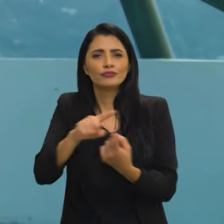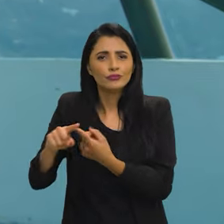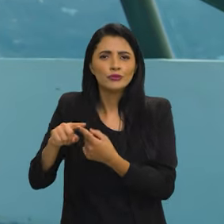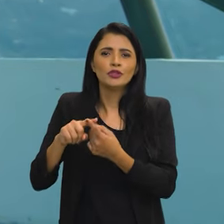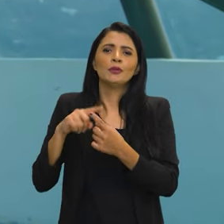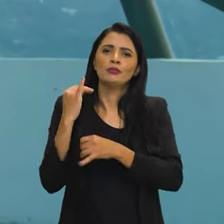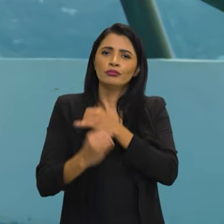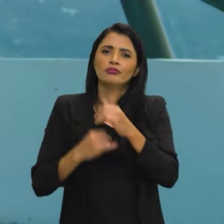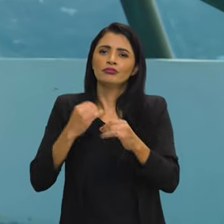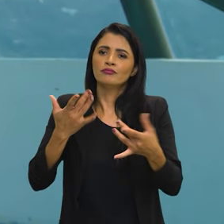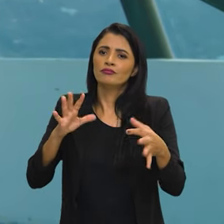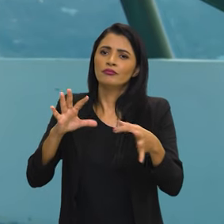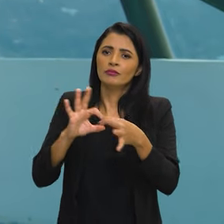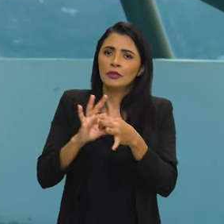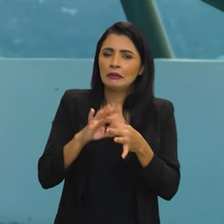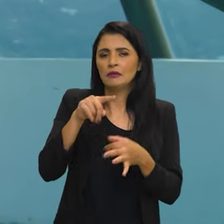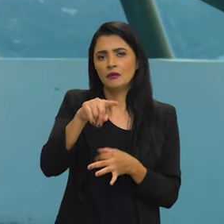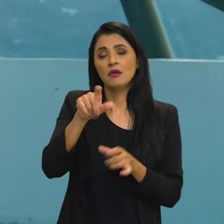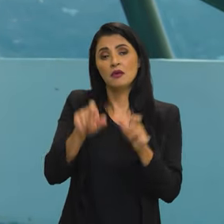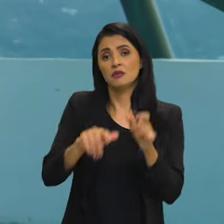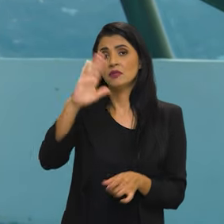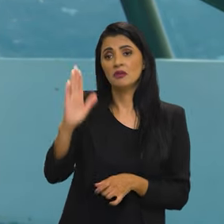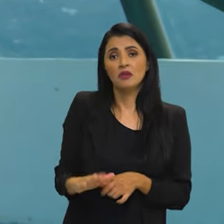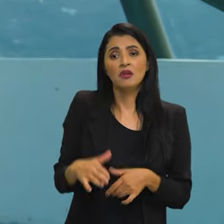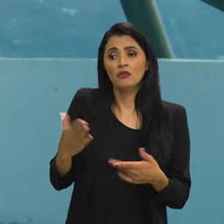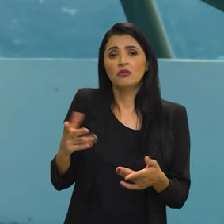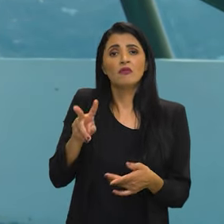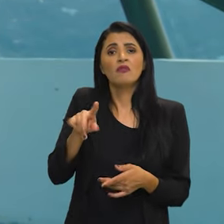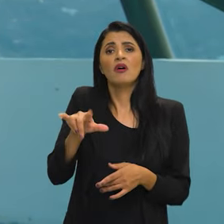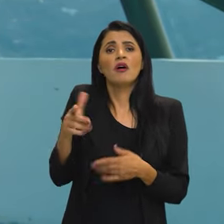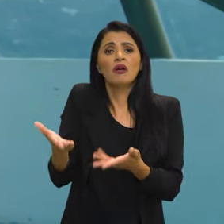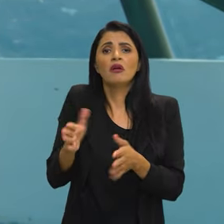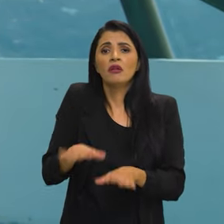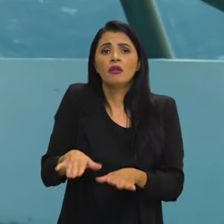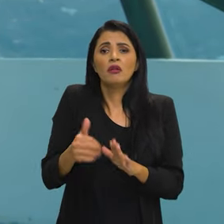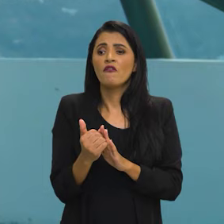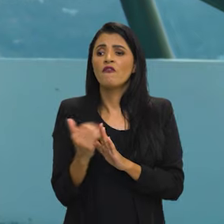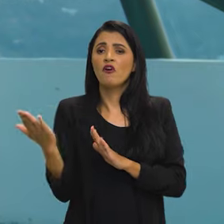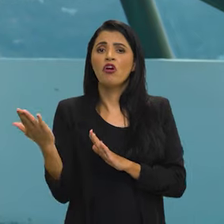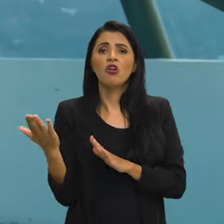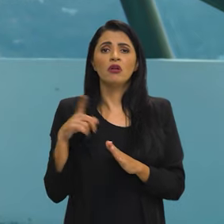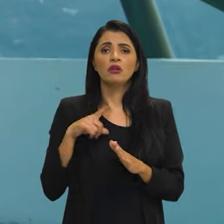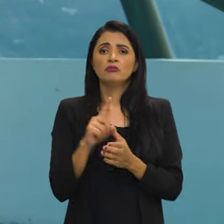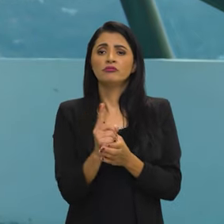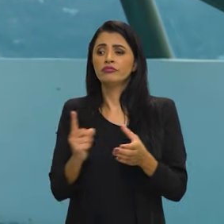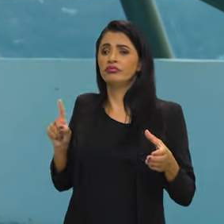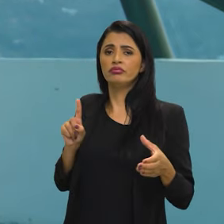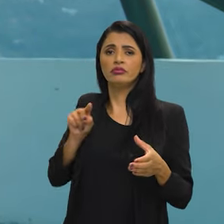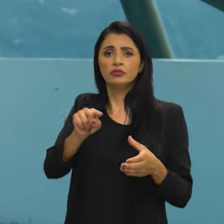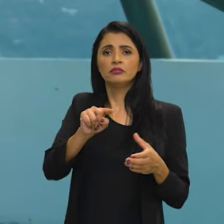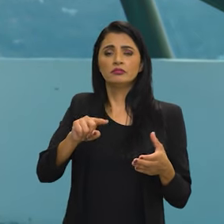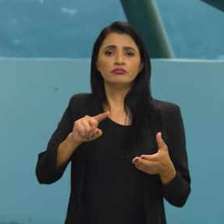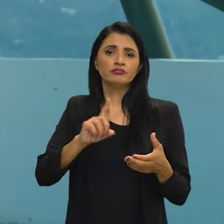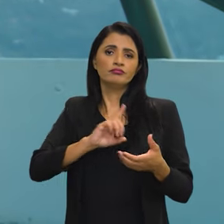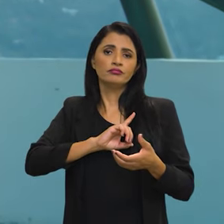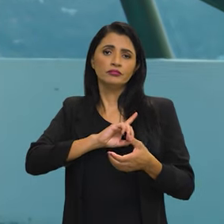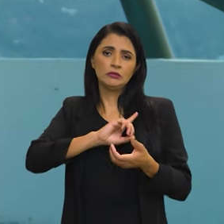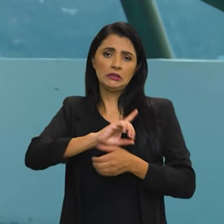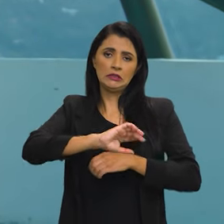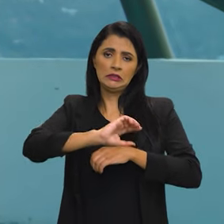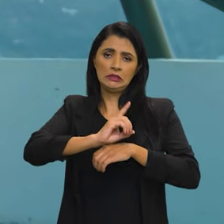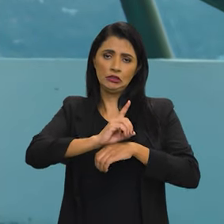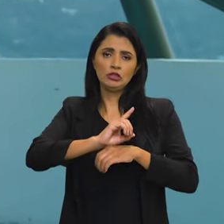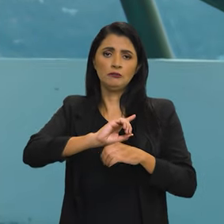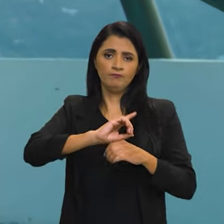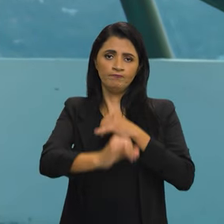conectividade que seja, esses brasileiros vão acabar ficando aí fora desse mundo digital. E com isso,